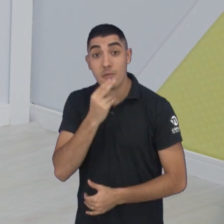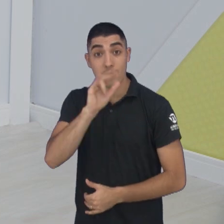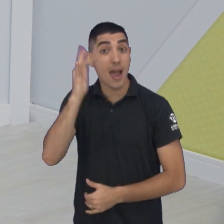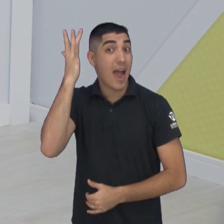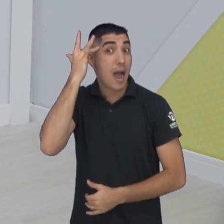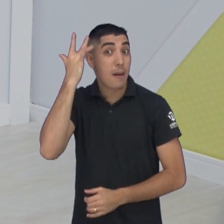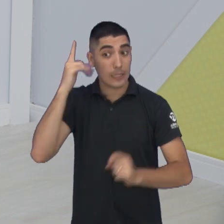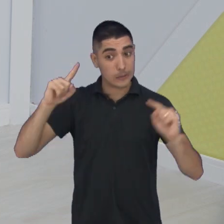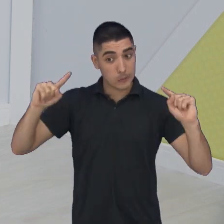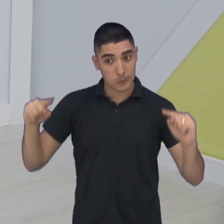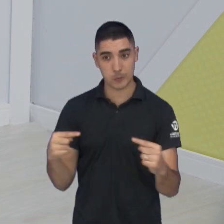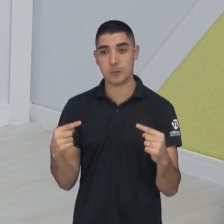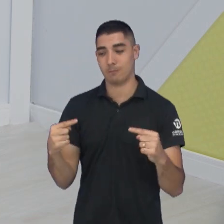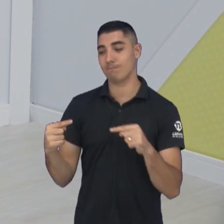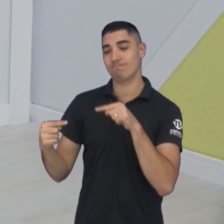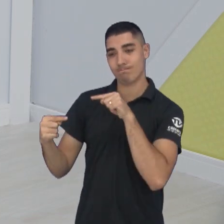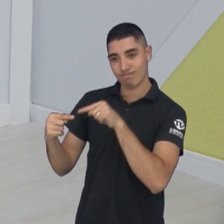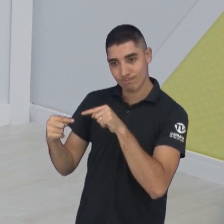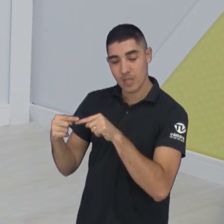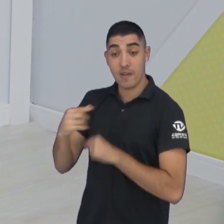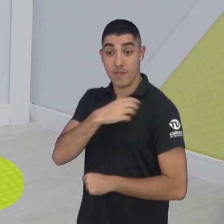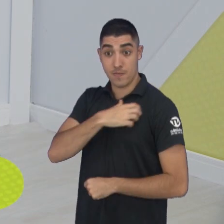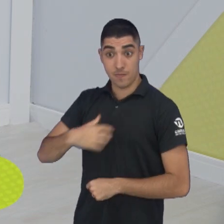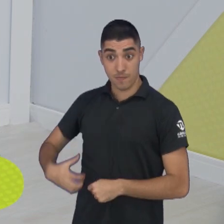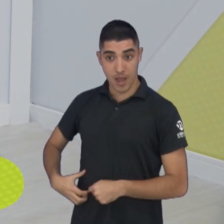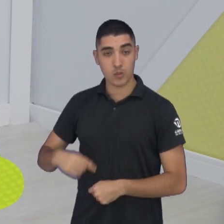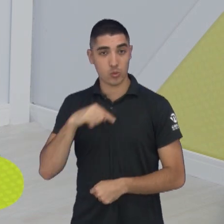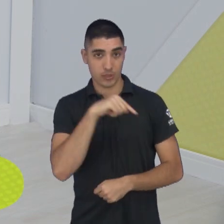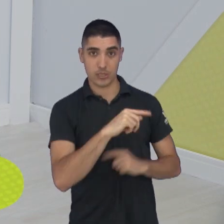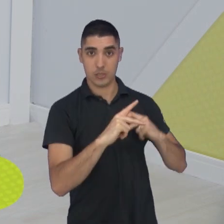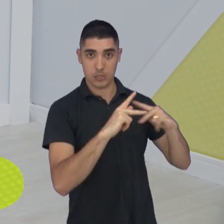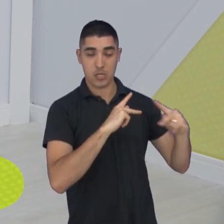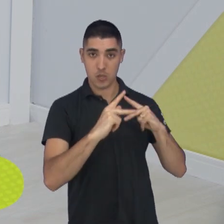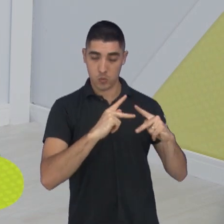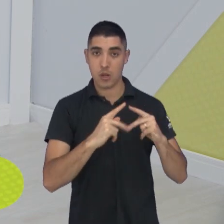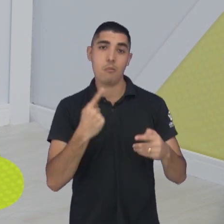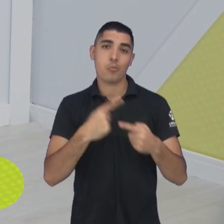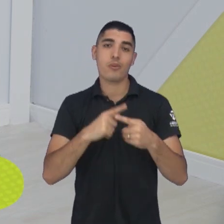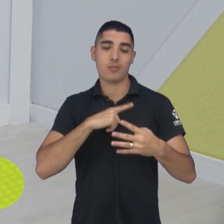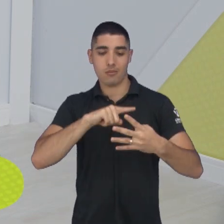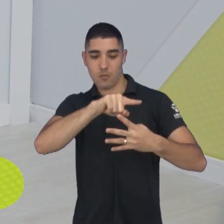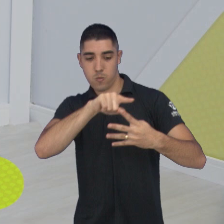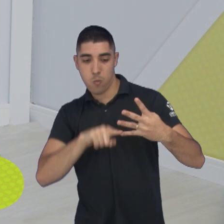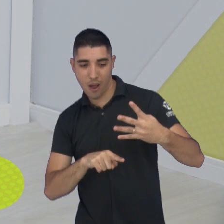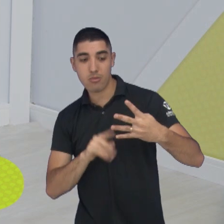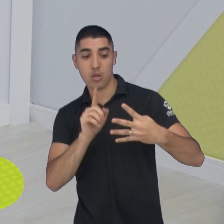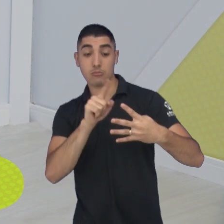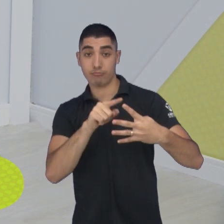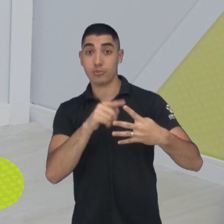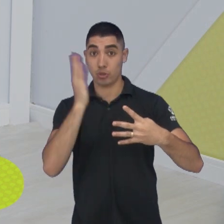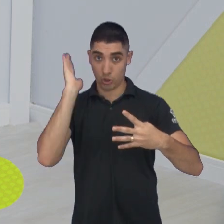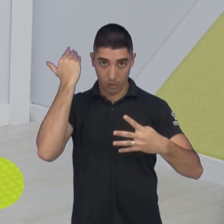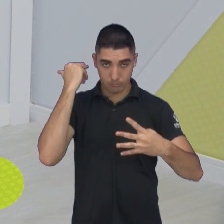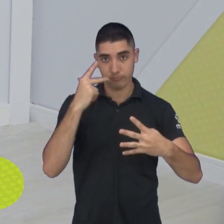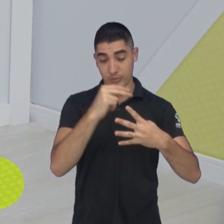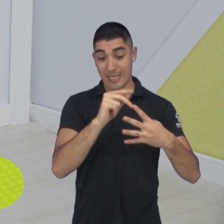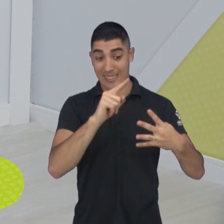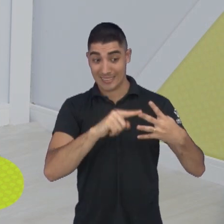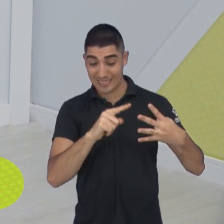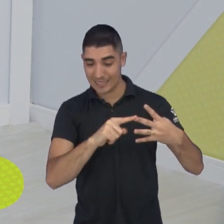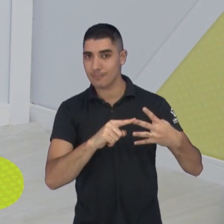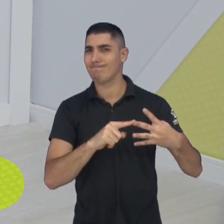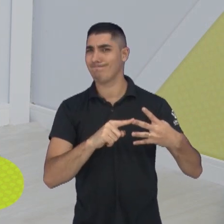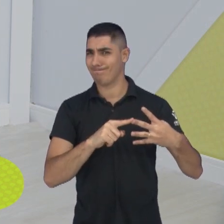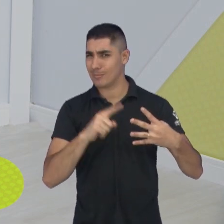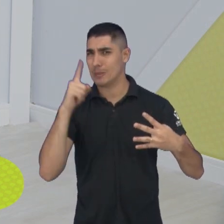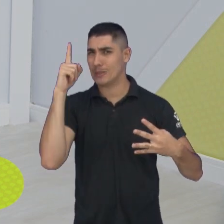contra o Vasco pela segunda das 4 partidas em sequência fora de casa que o time tem pela frente. O adversário é mais do que